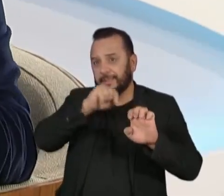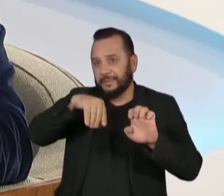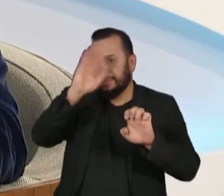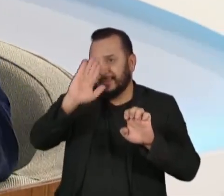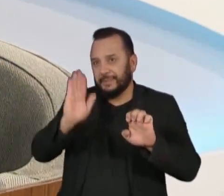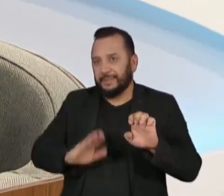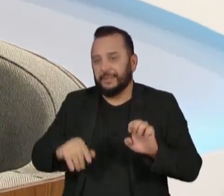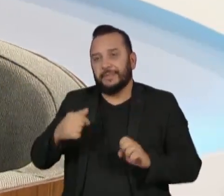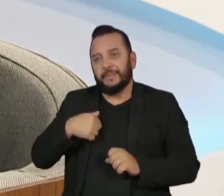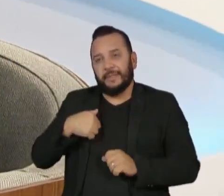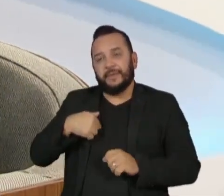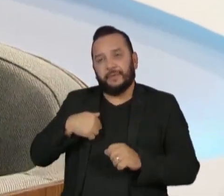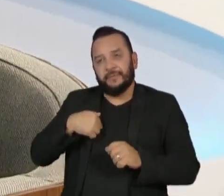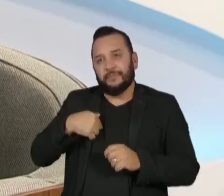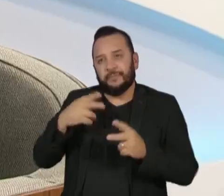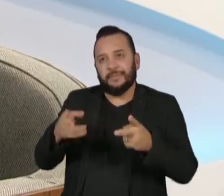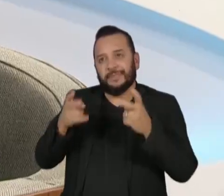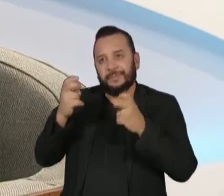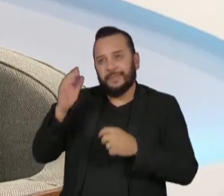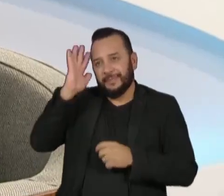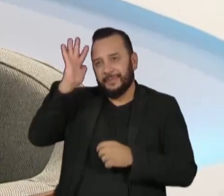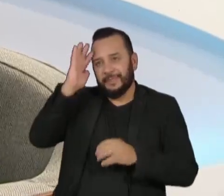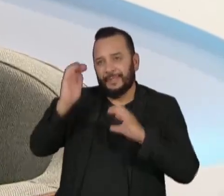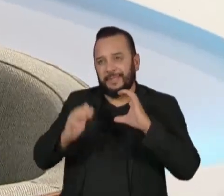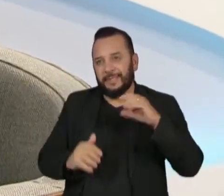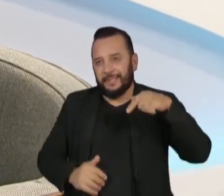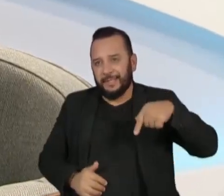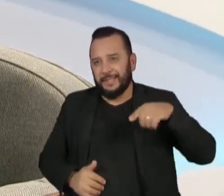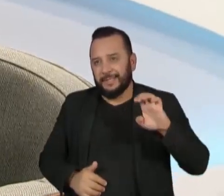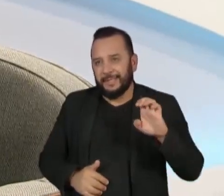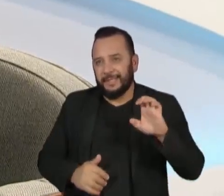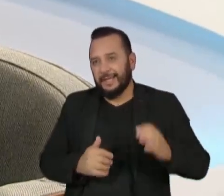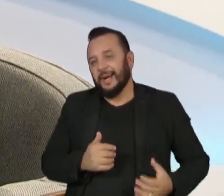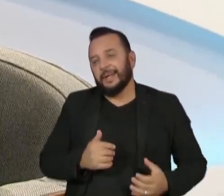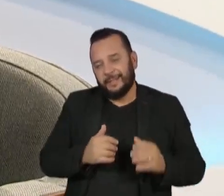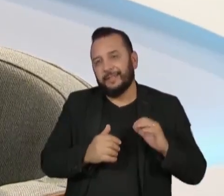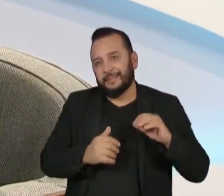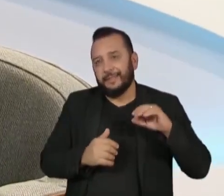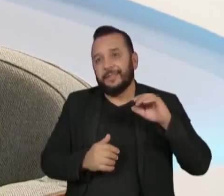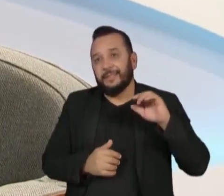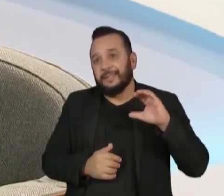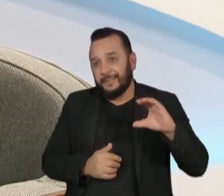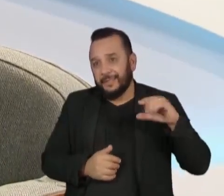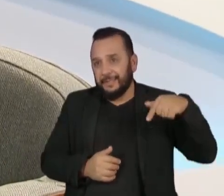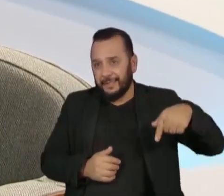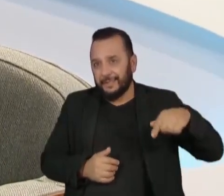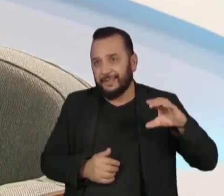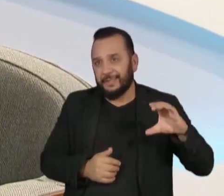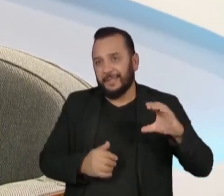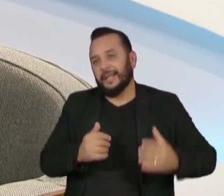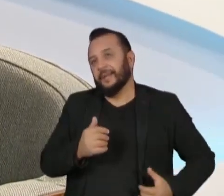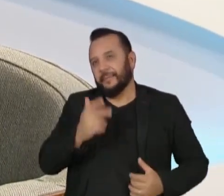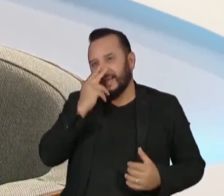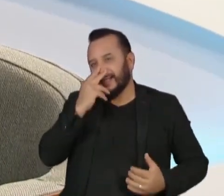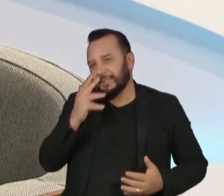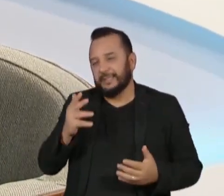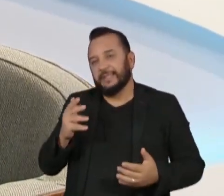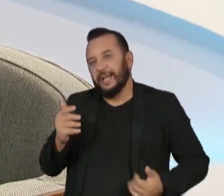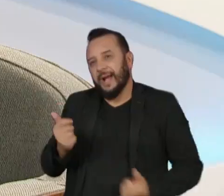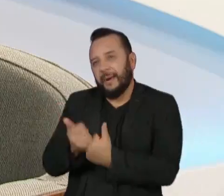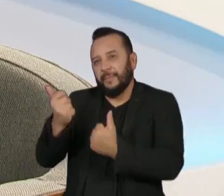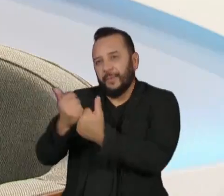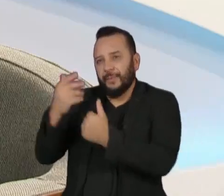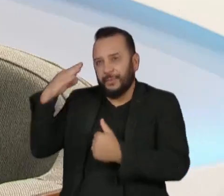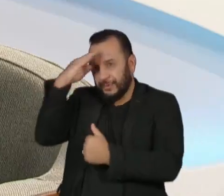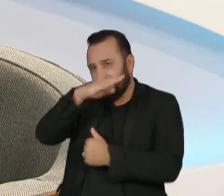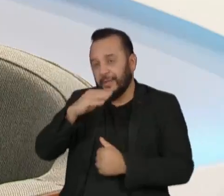comecei a olhar essas teses que falam que o CQC foi responsável pelo Bolsonaro e percebi um padrão. Geralmente